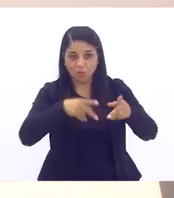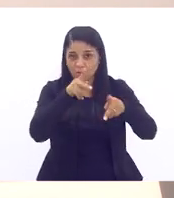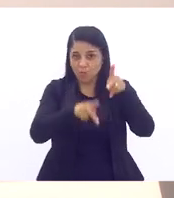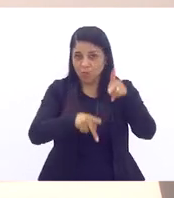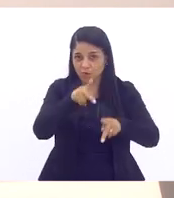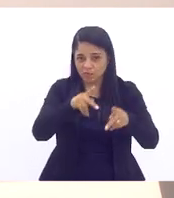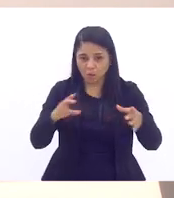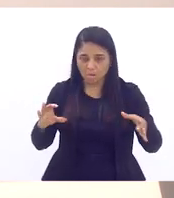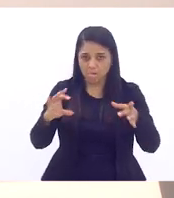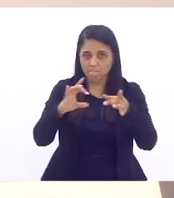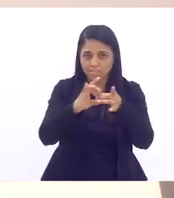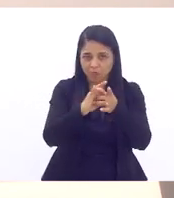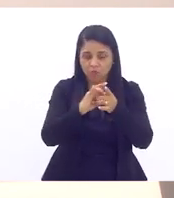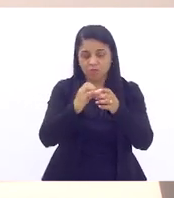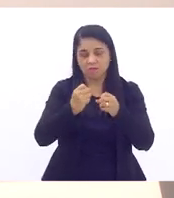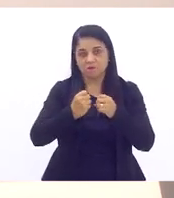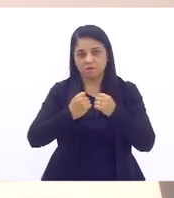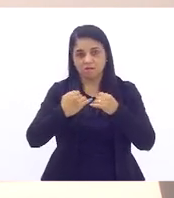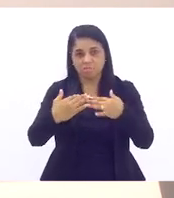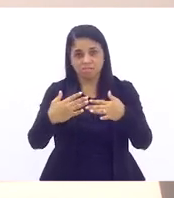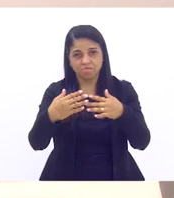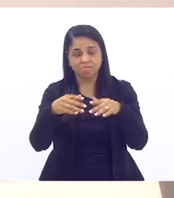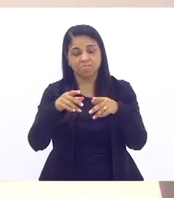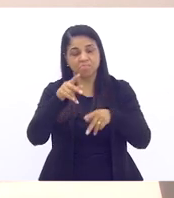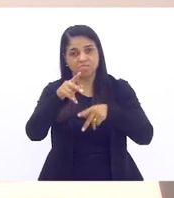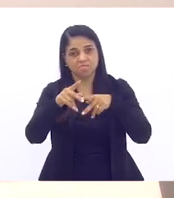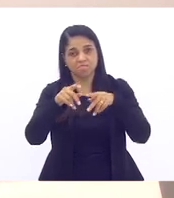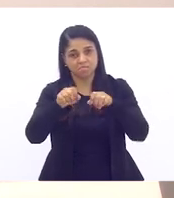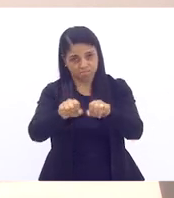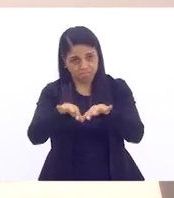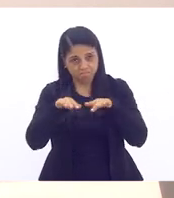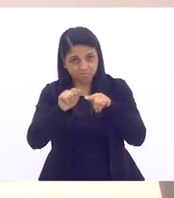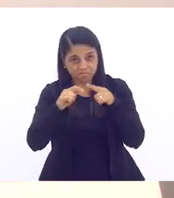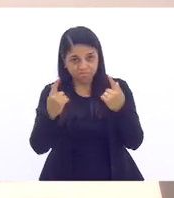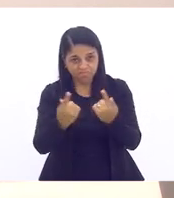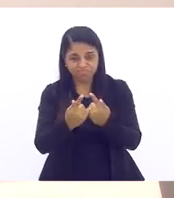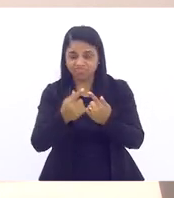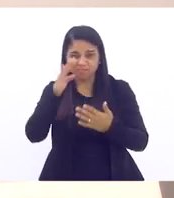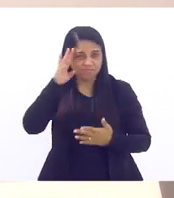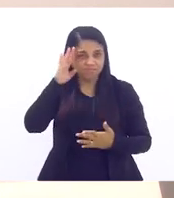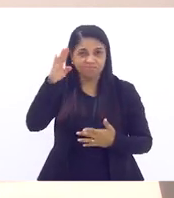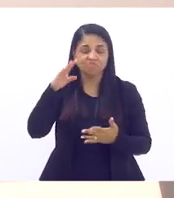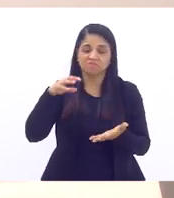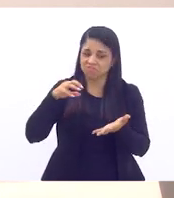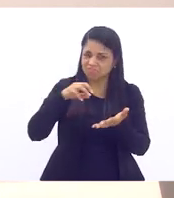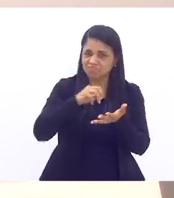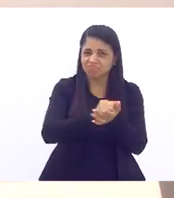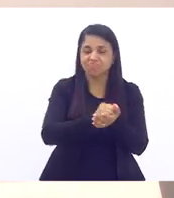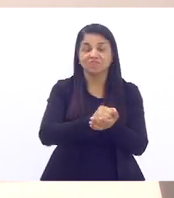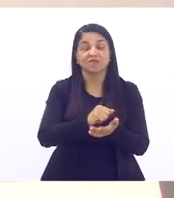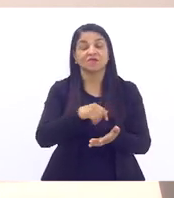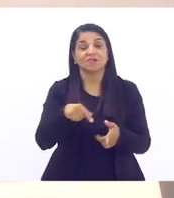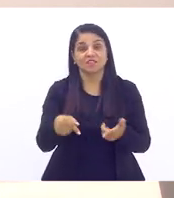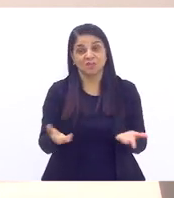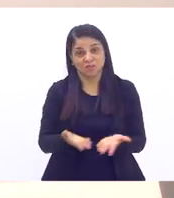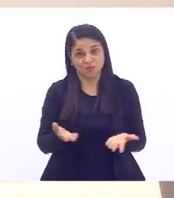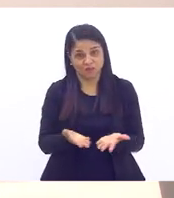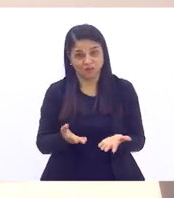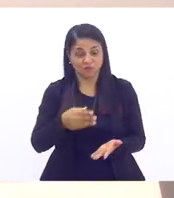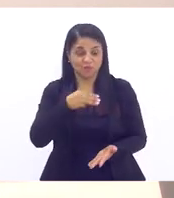cidadãos e parlamento é essencial é de fato uma lição que merece ser registrado no Ministério Público deixa aqui